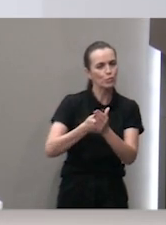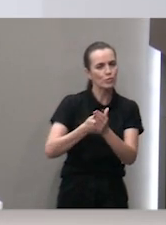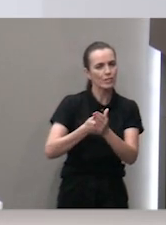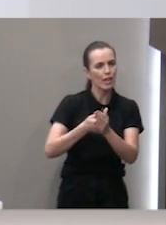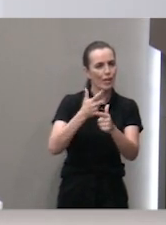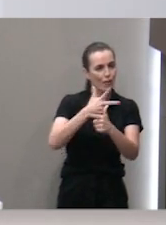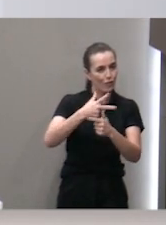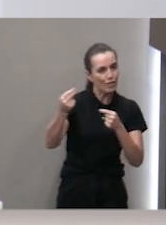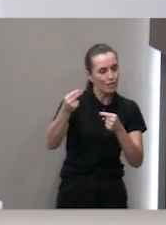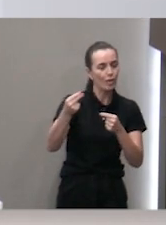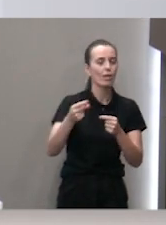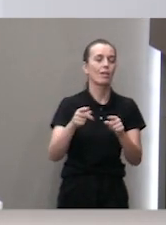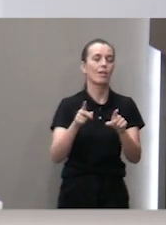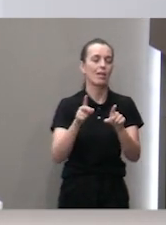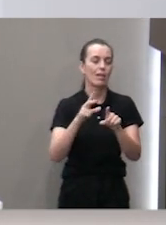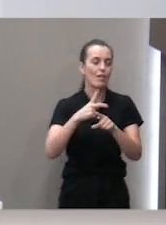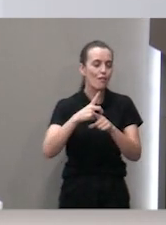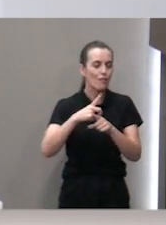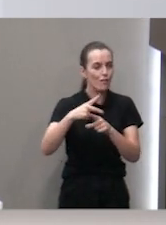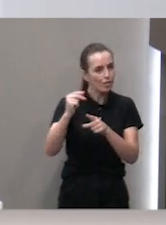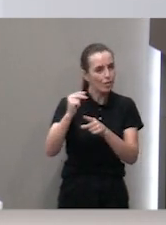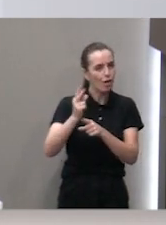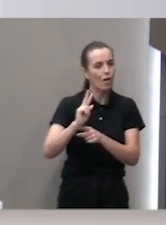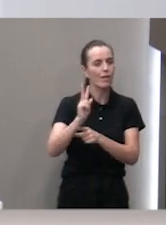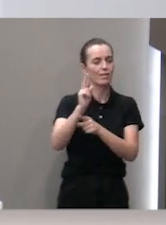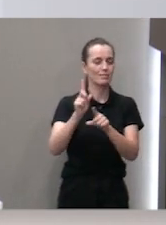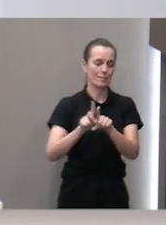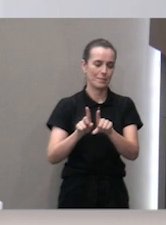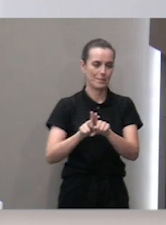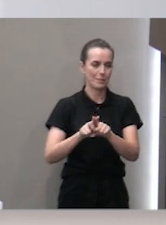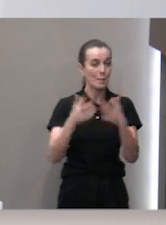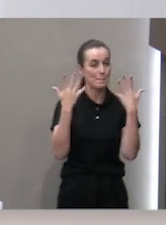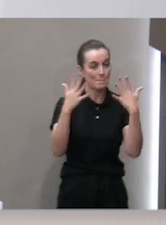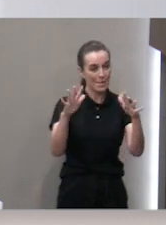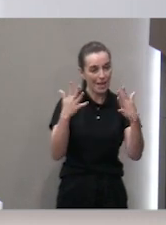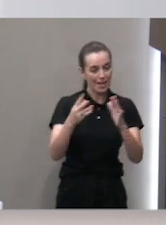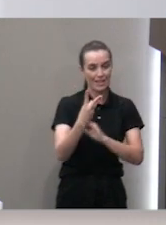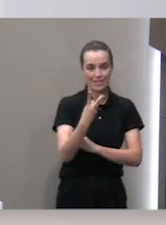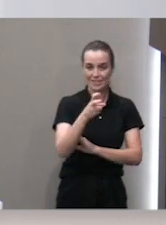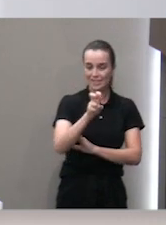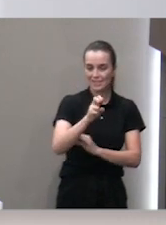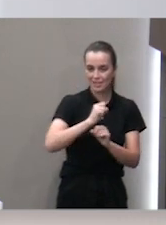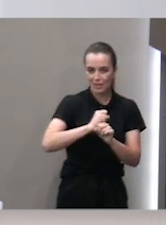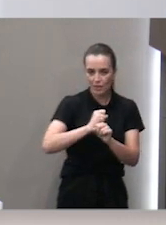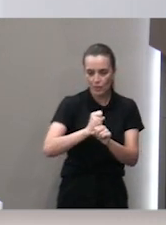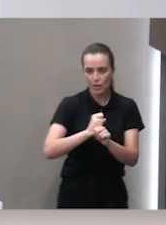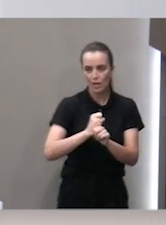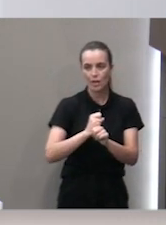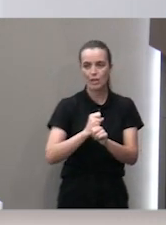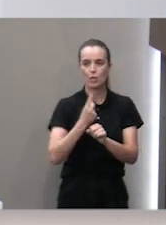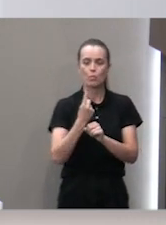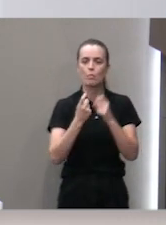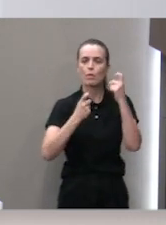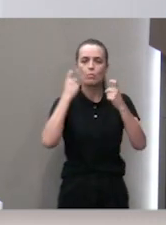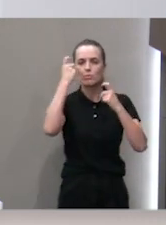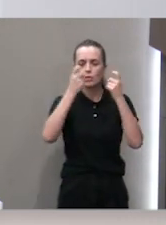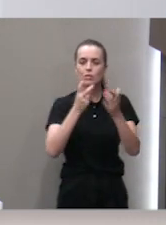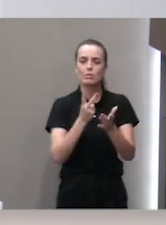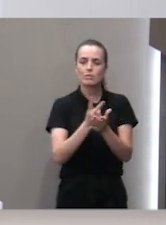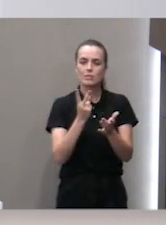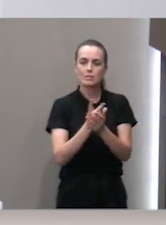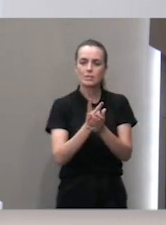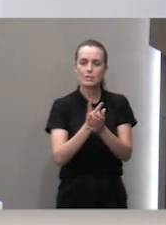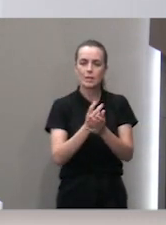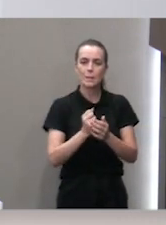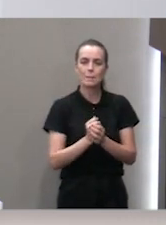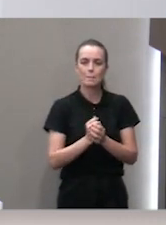Parabéns, Simpasso! Nesses teus 35 anos de sindicato, uma das preocupações foi e é oferecer a seus